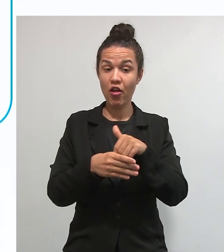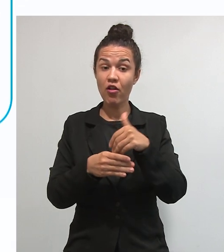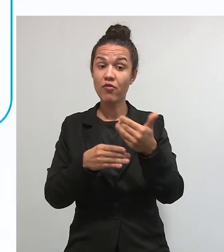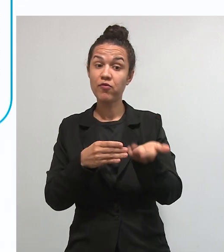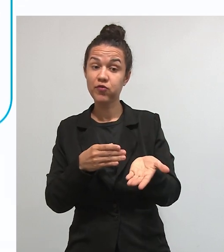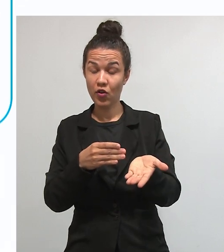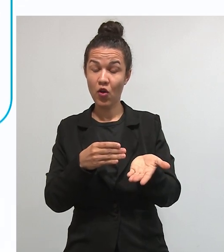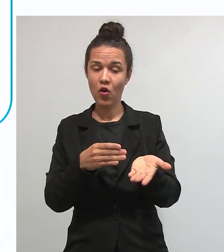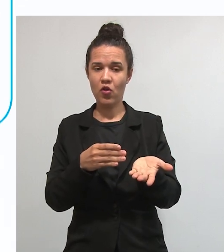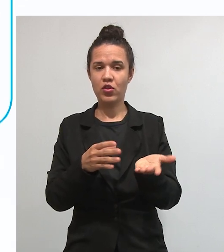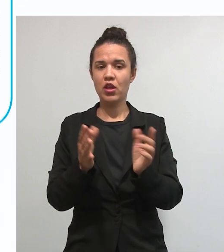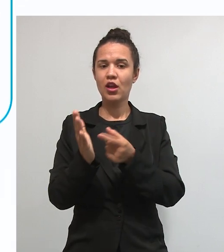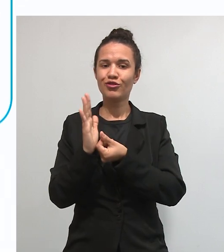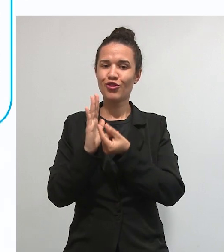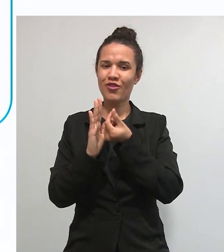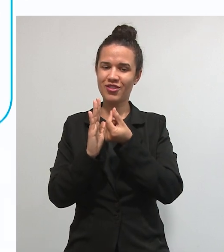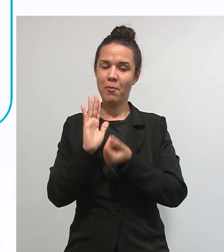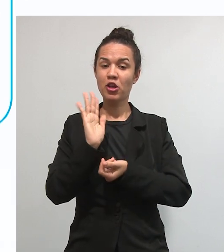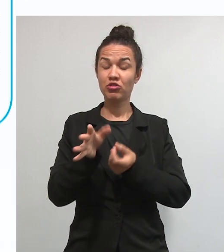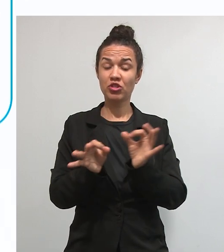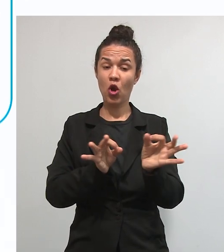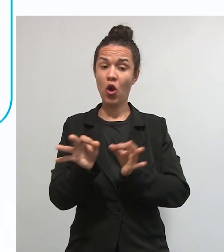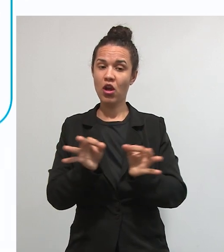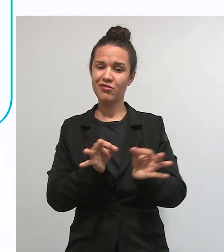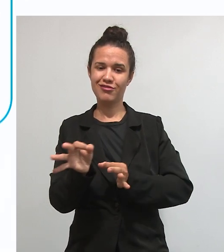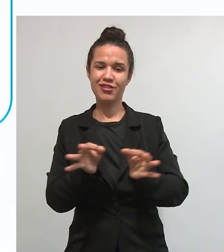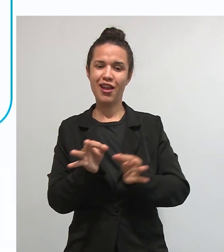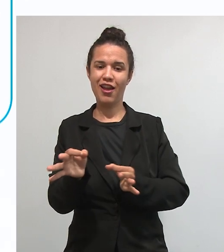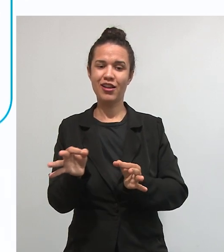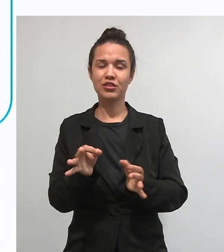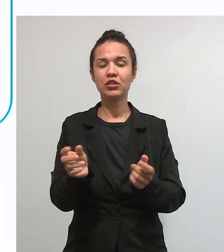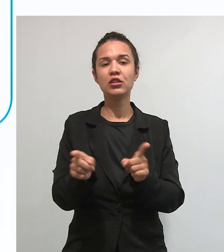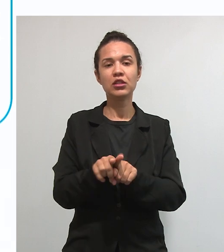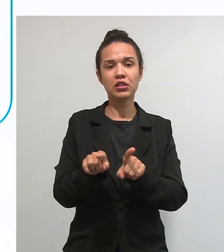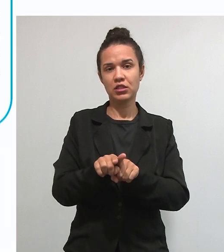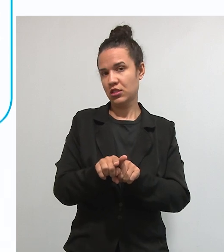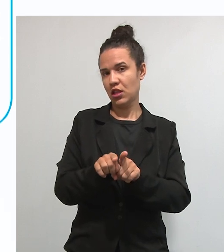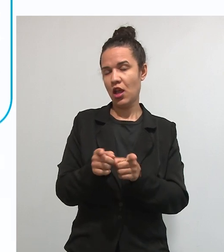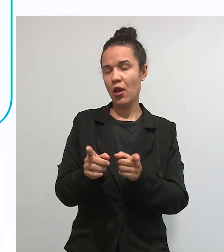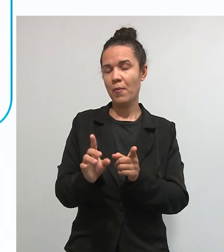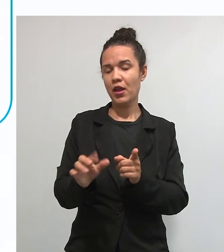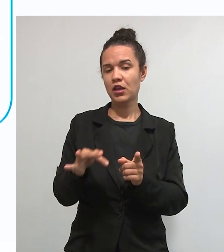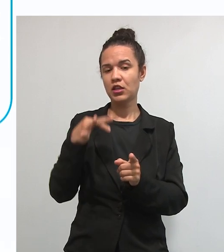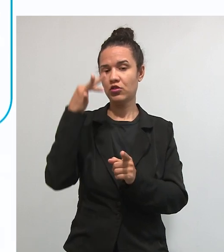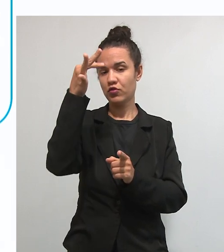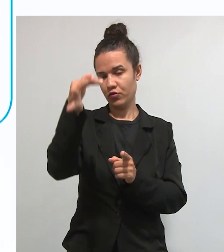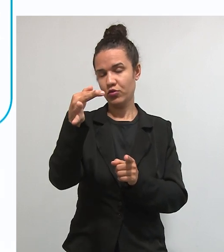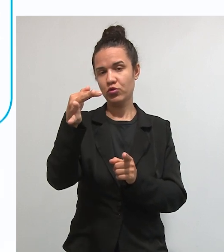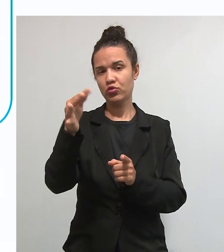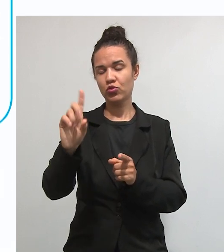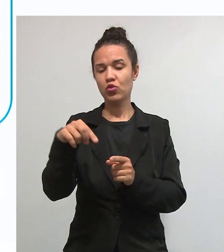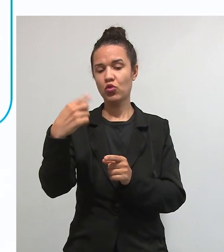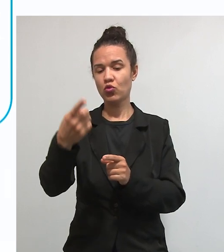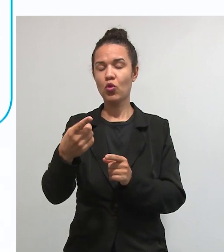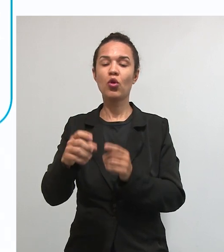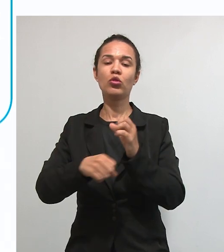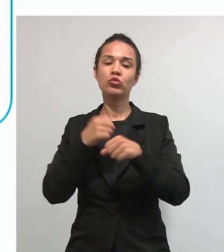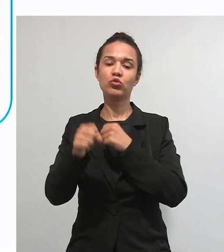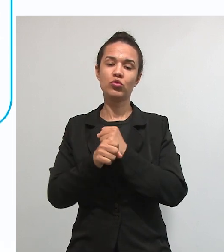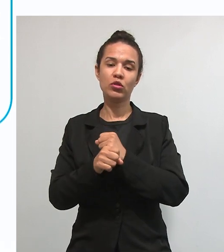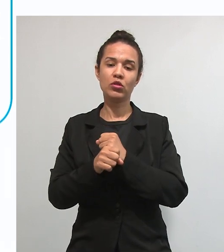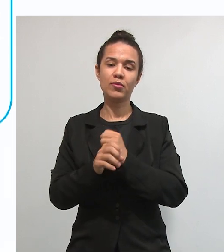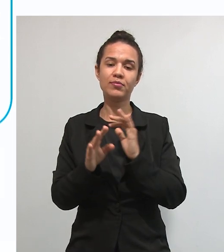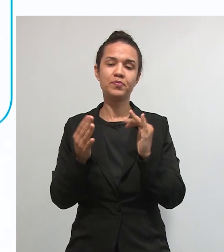extra-orçamentários, conjugado com os saldos de caixa do exercício anterior e aqueles também que transferem para o início do exercício